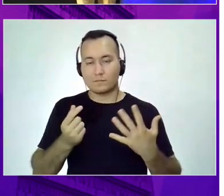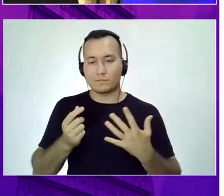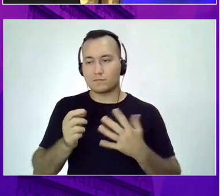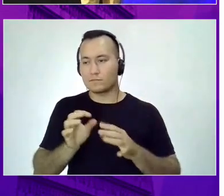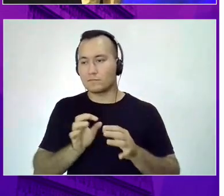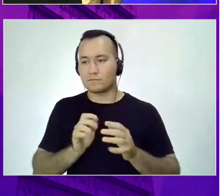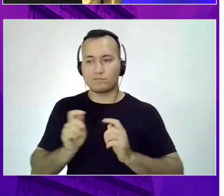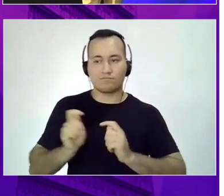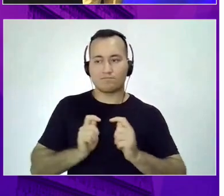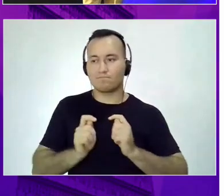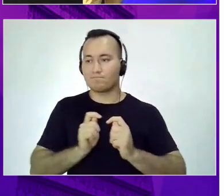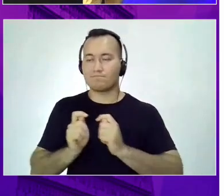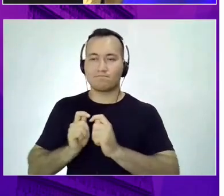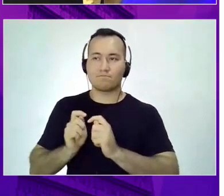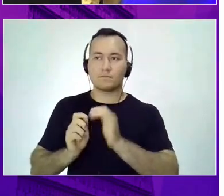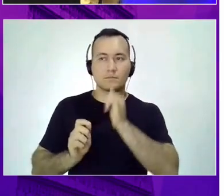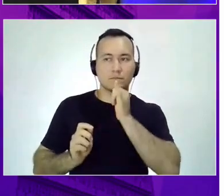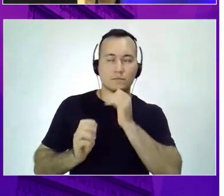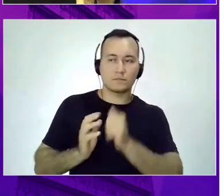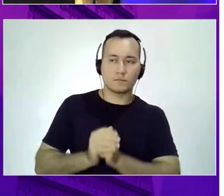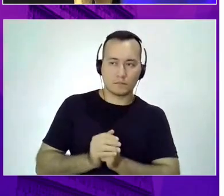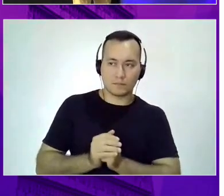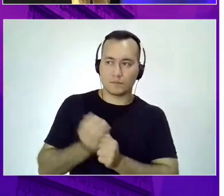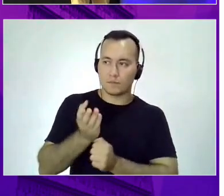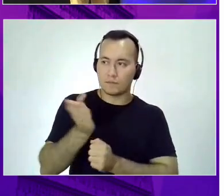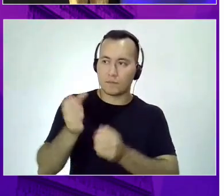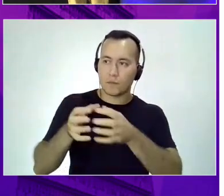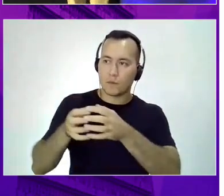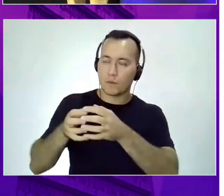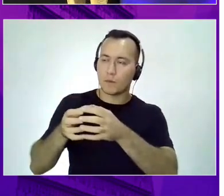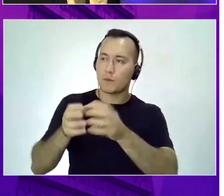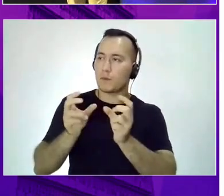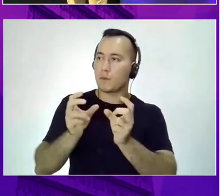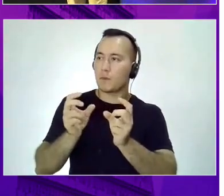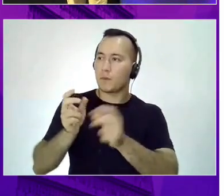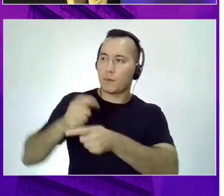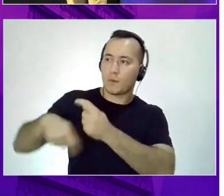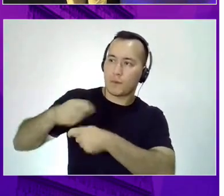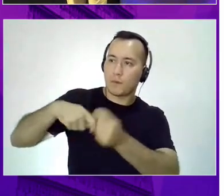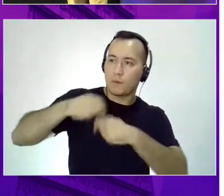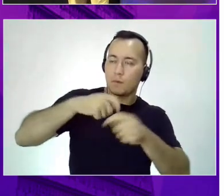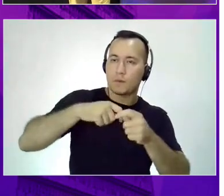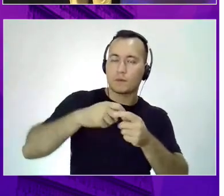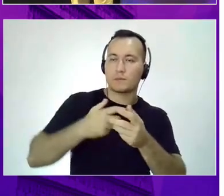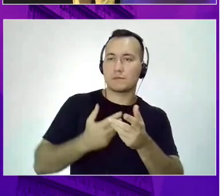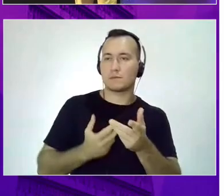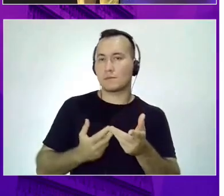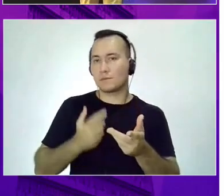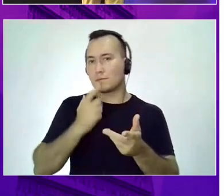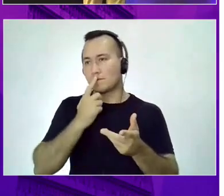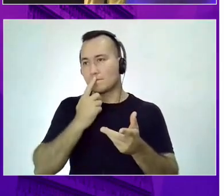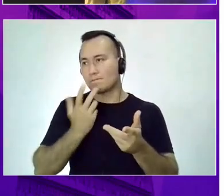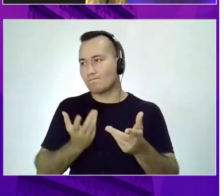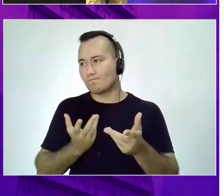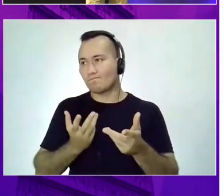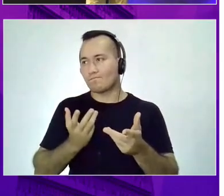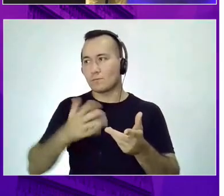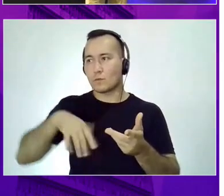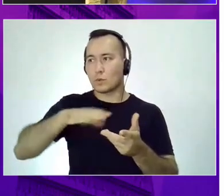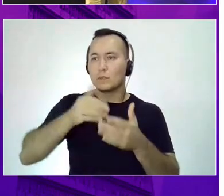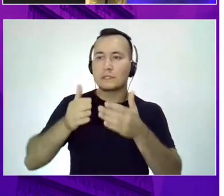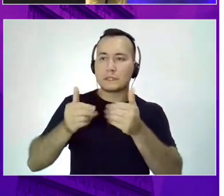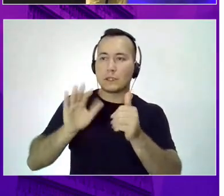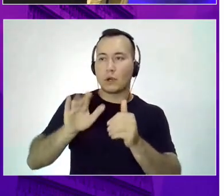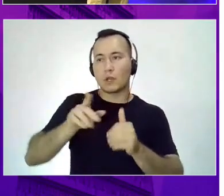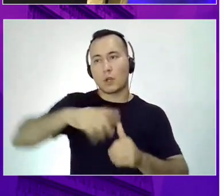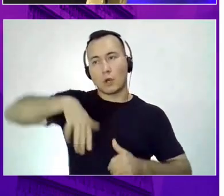lugar de uma nova funcionalidade do time de negócio para a gente priorizar uma dívida técnica, né? A